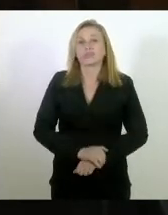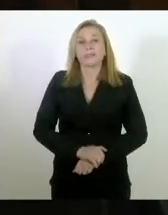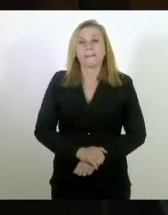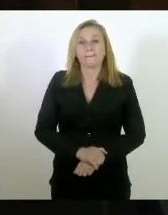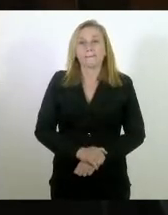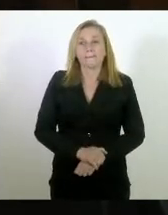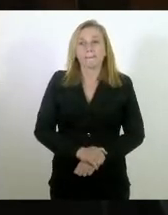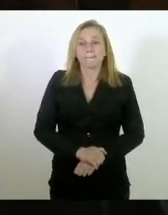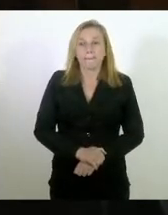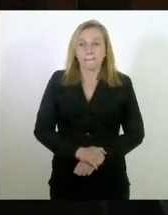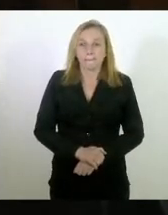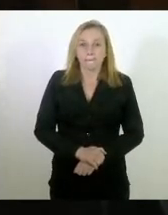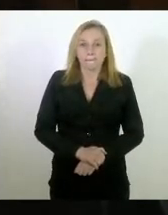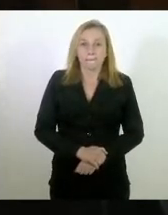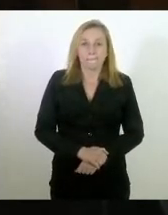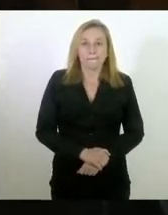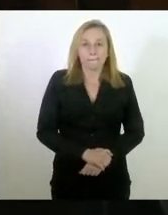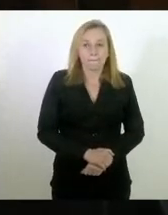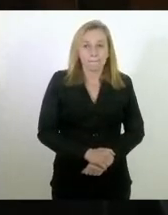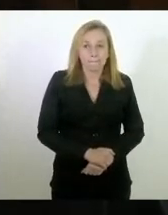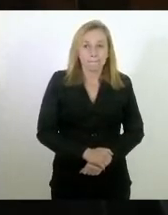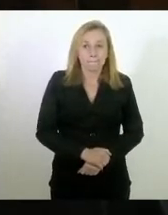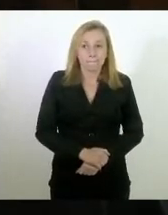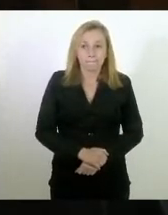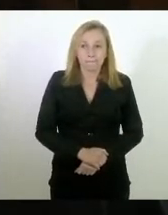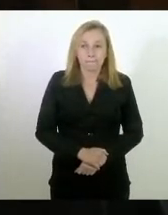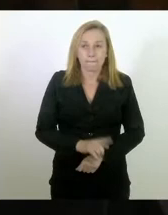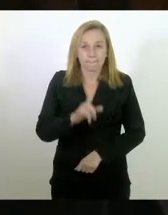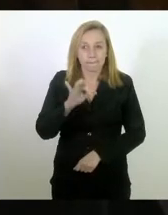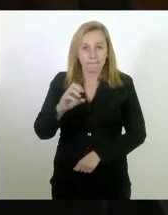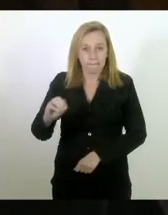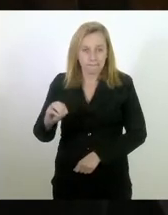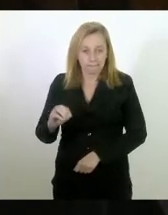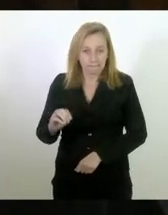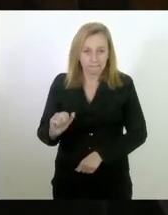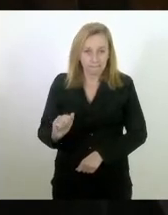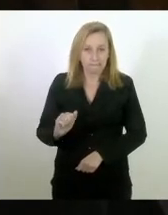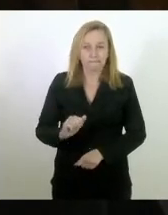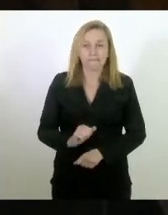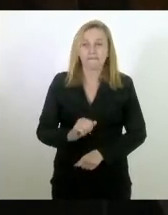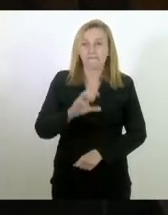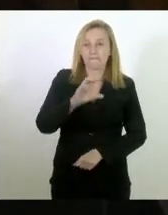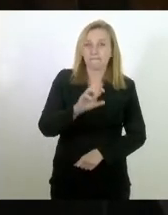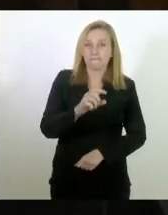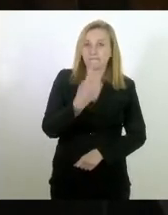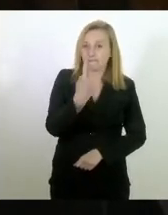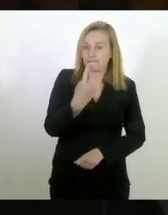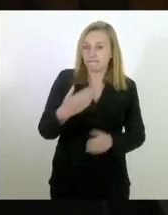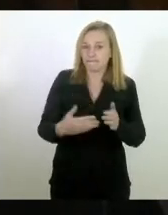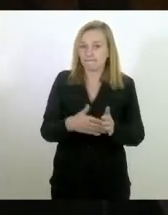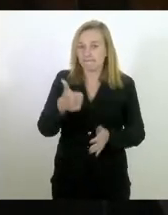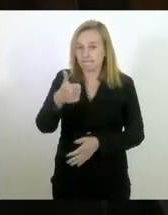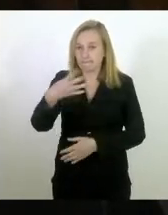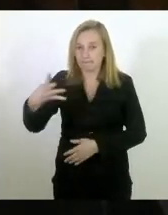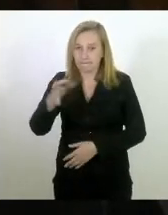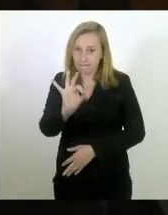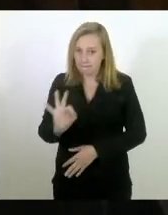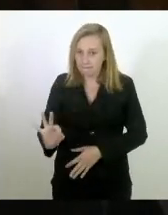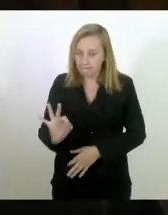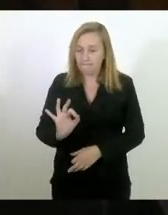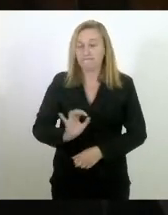o tashy.com alíquota o Zé de 1 a 14 por